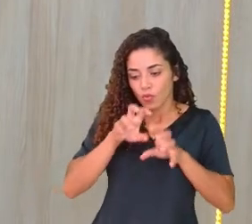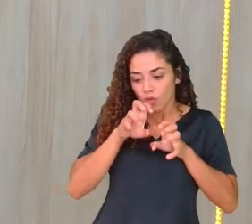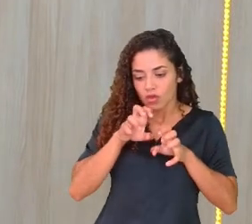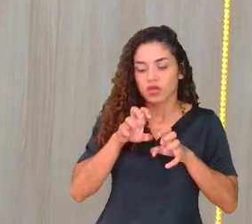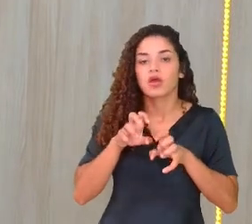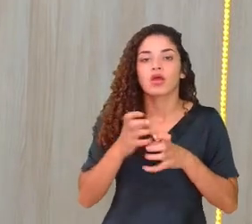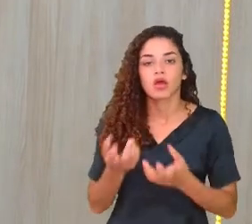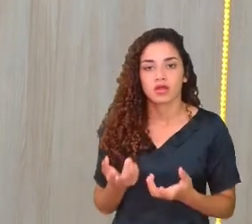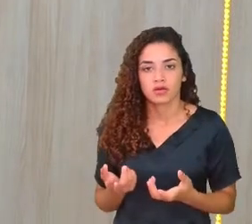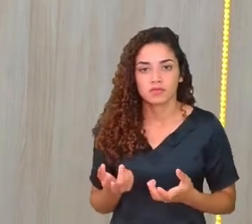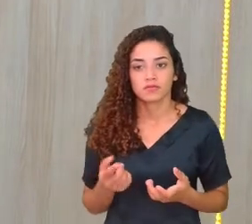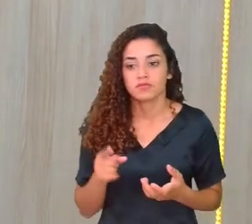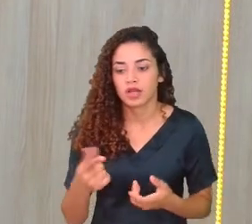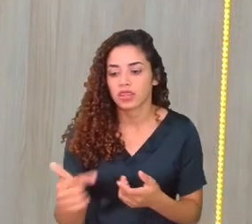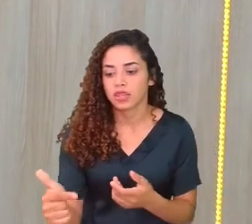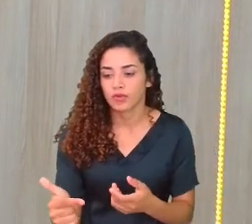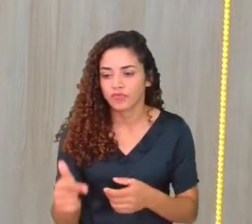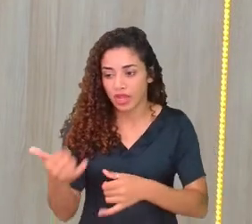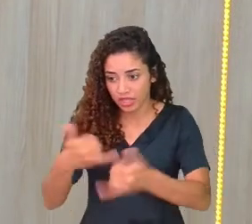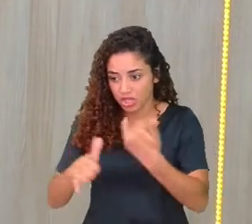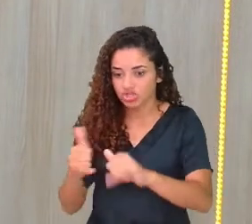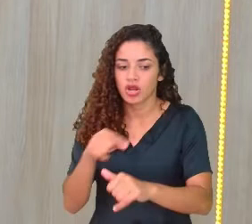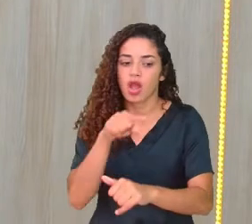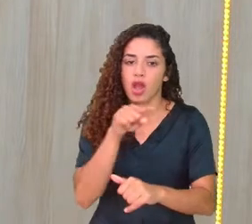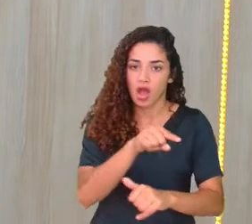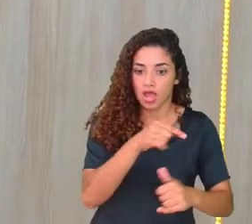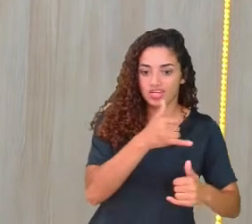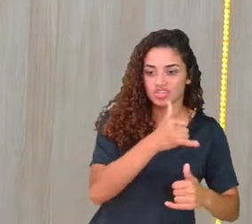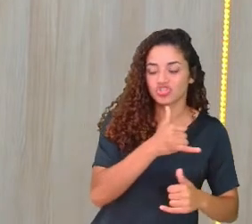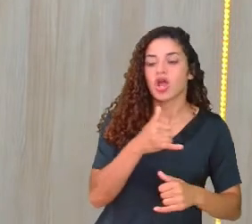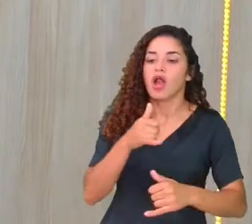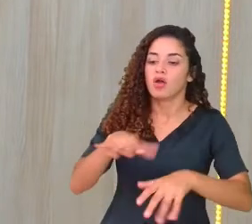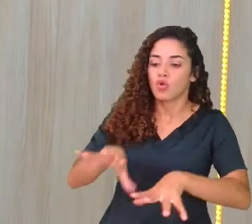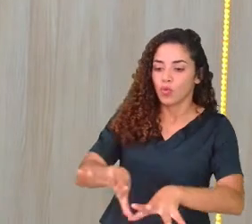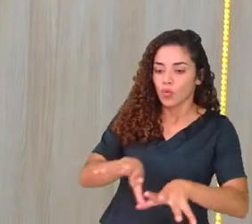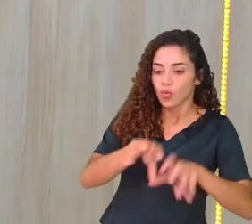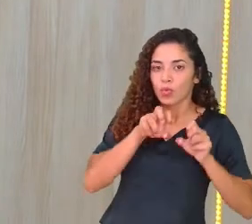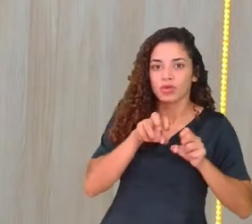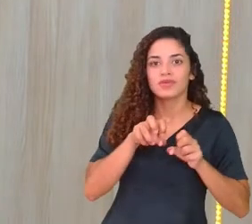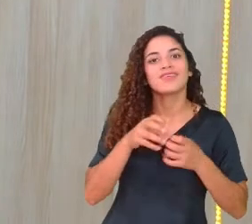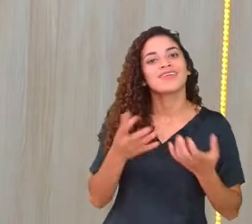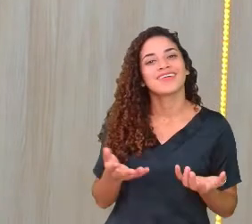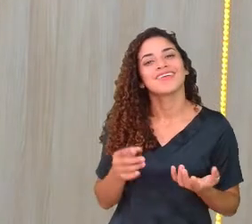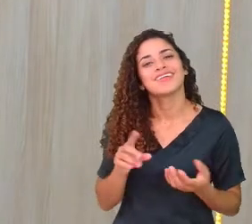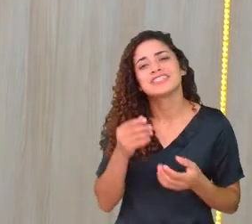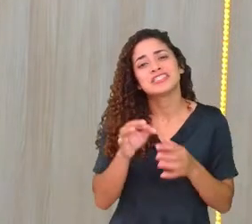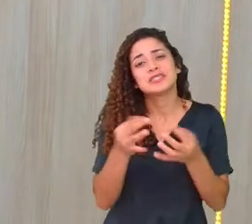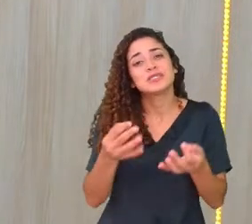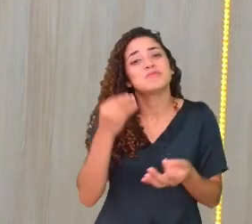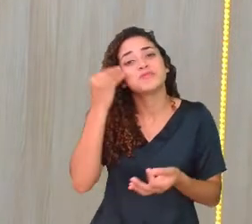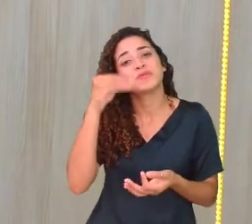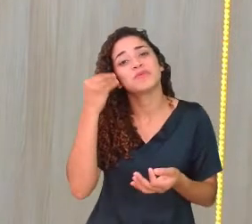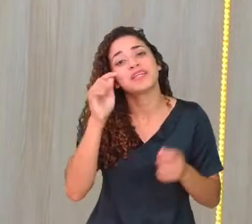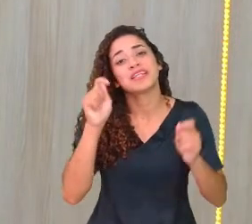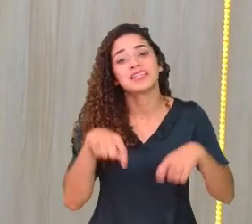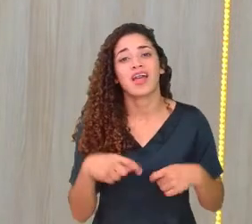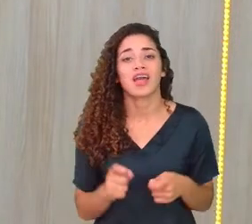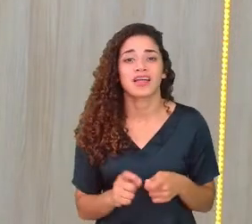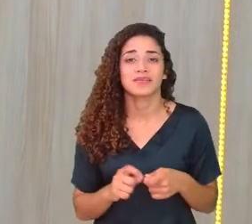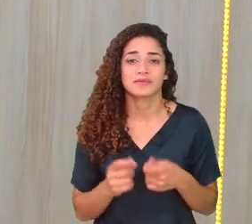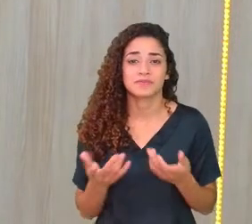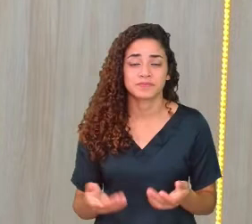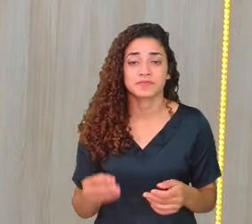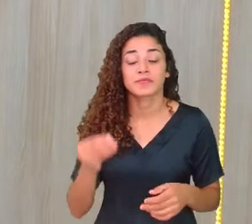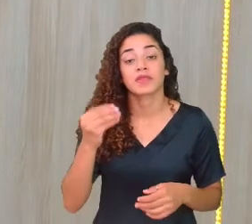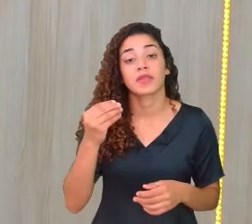né? E está sem carga elétrica. Observem uma simples experiência que nós podemos fazer. A mesma forma, se